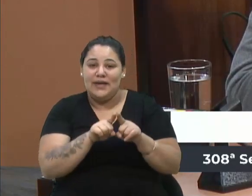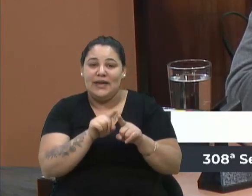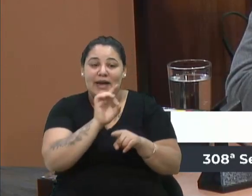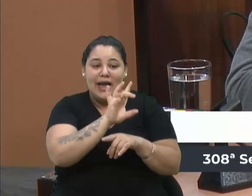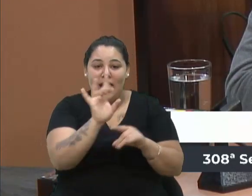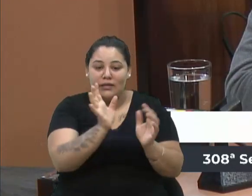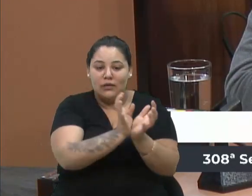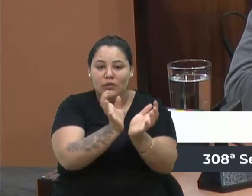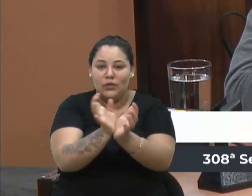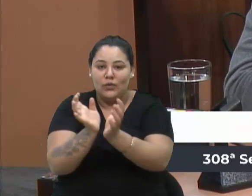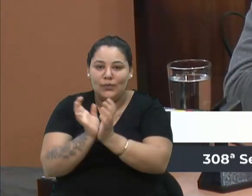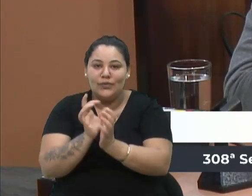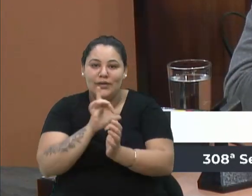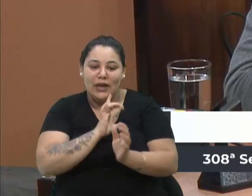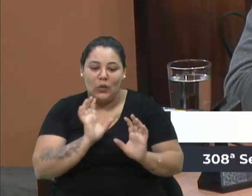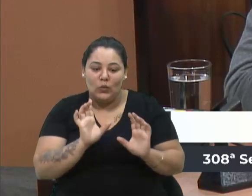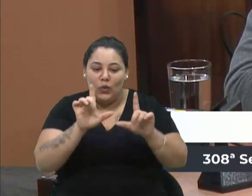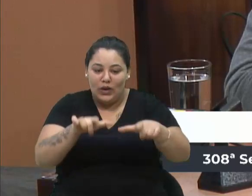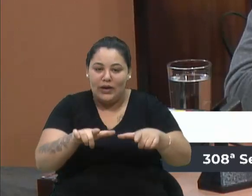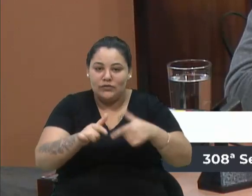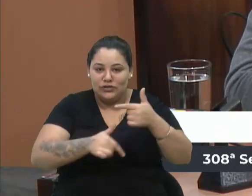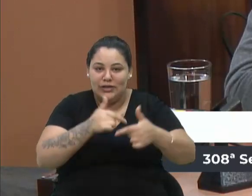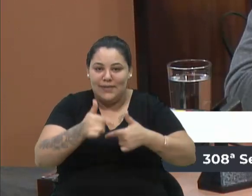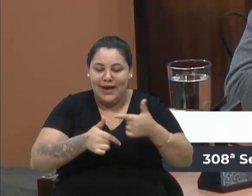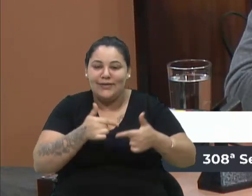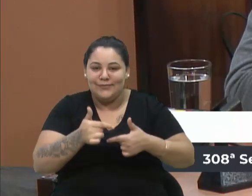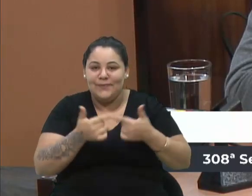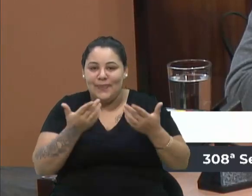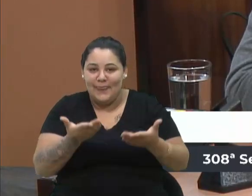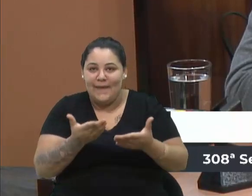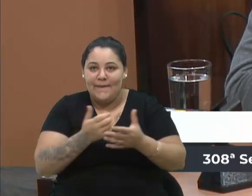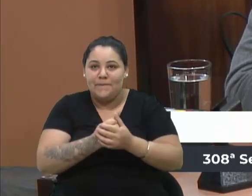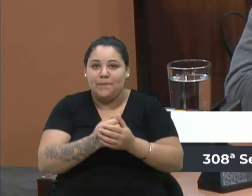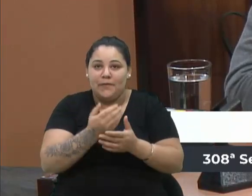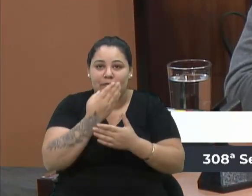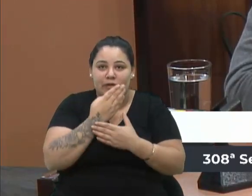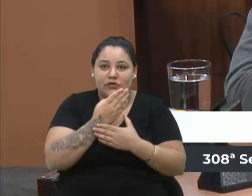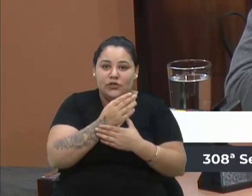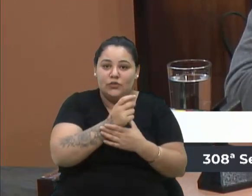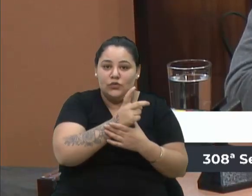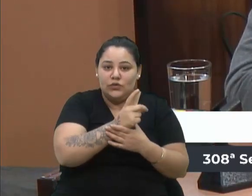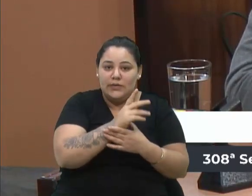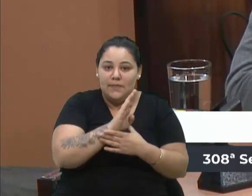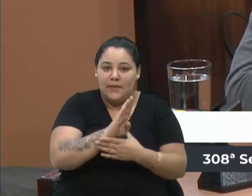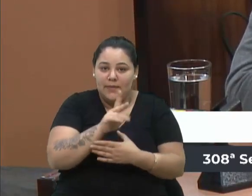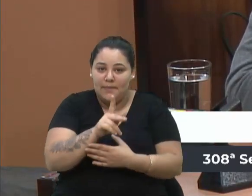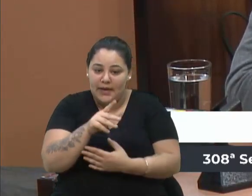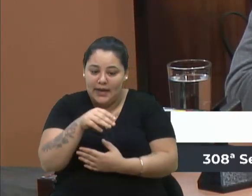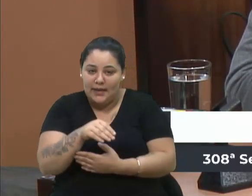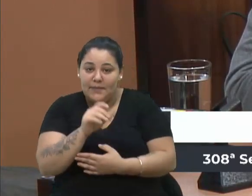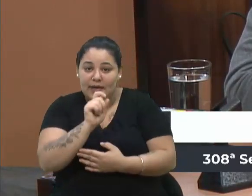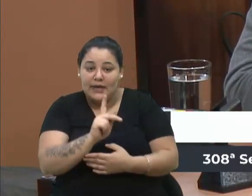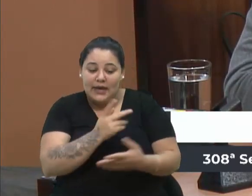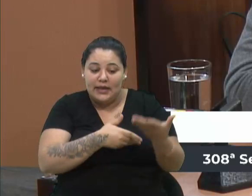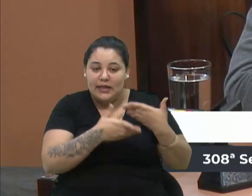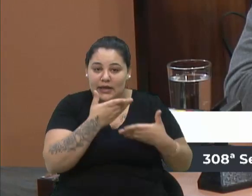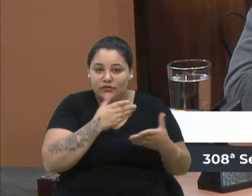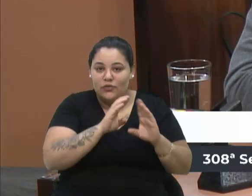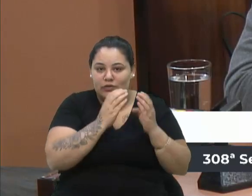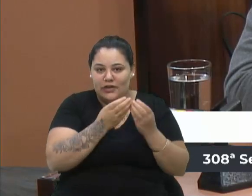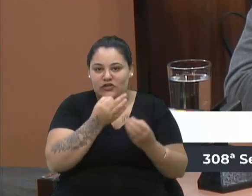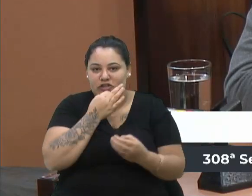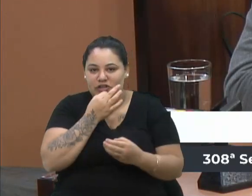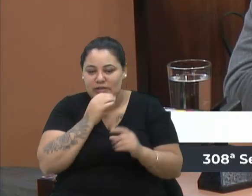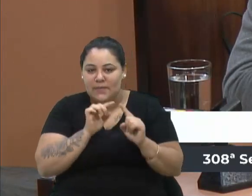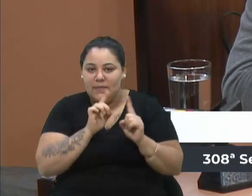sua linha de atuação em frente ao 12 BPM Obrigado militar aí que atende a nossa comunidade Caxiense mas